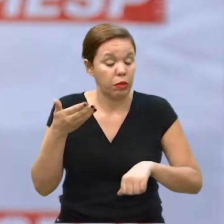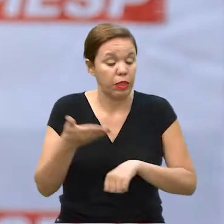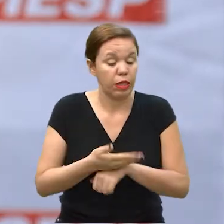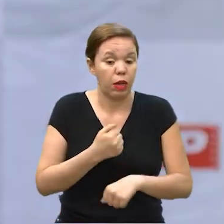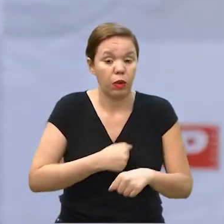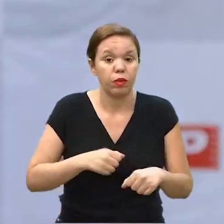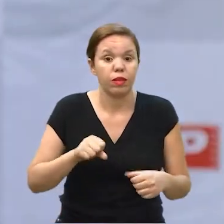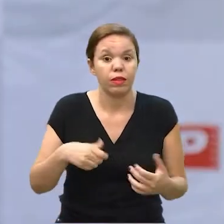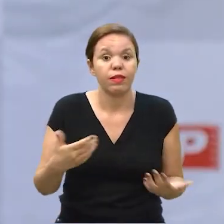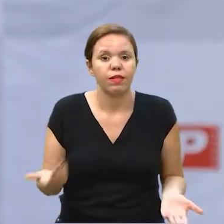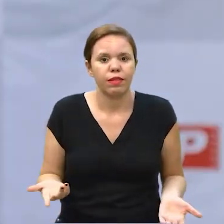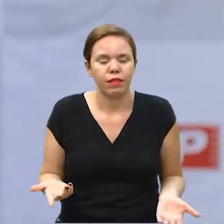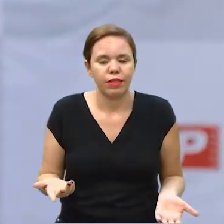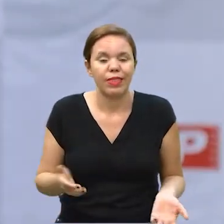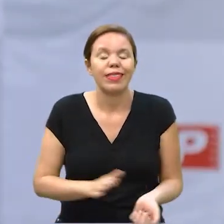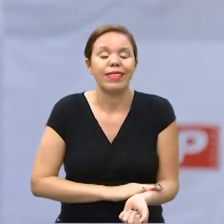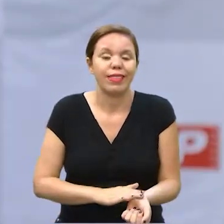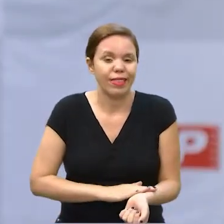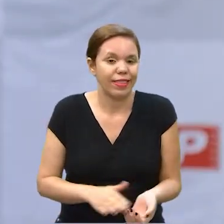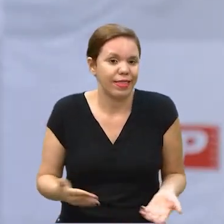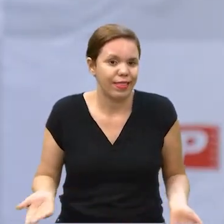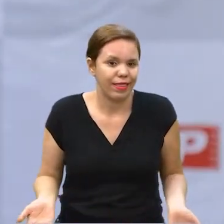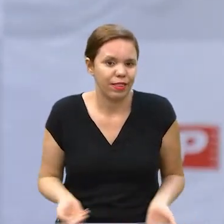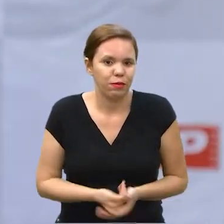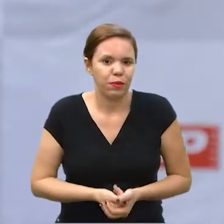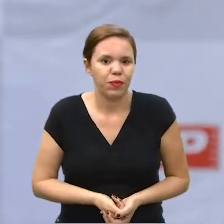ou não? Estou extremamente nervosa.